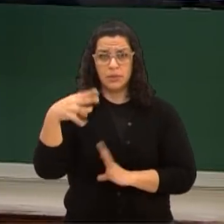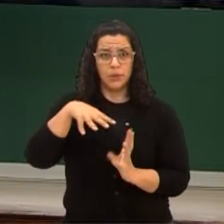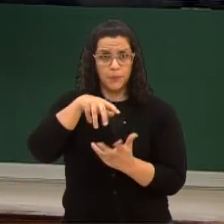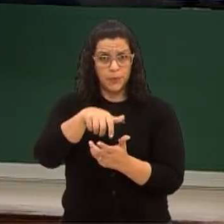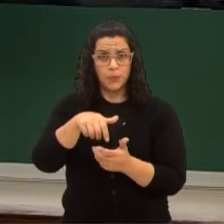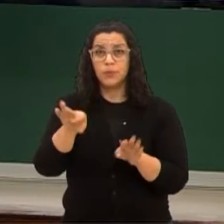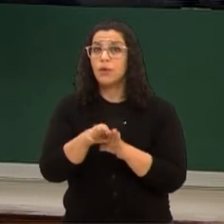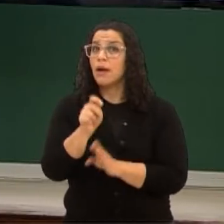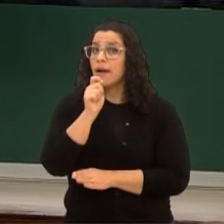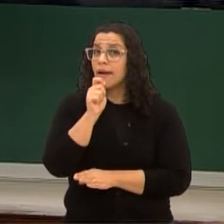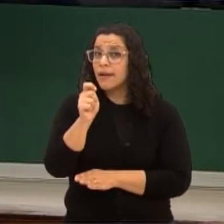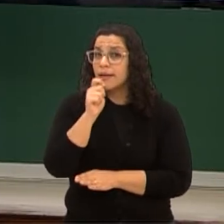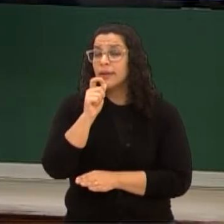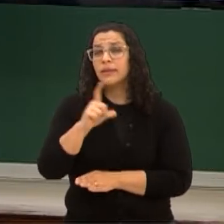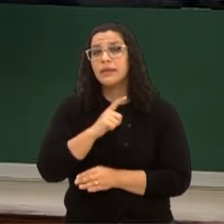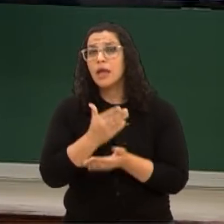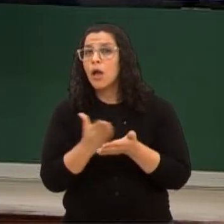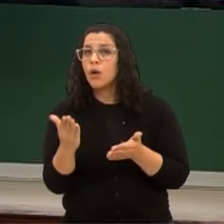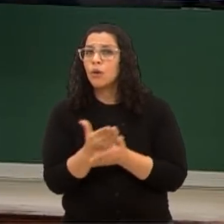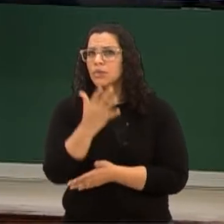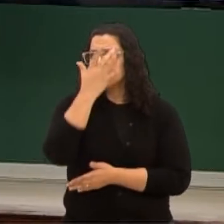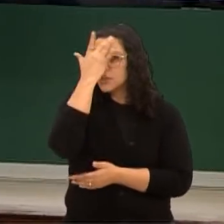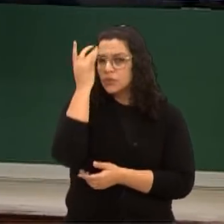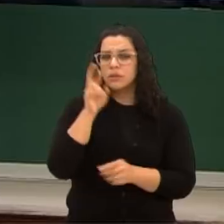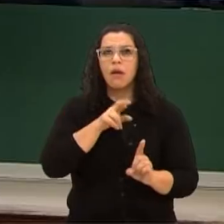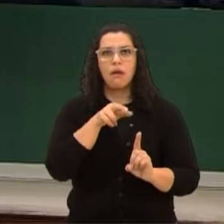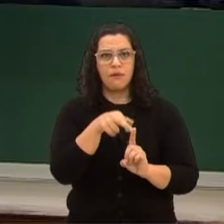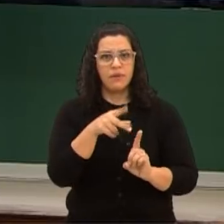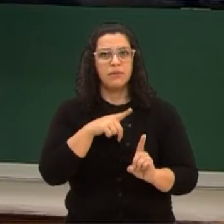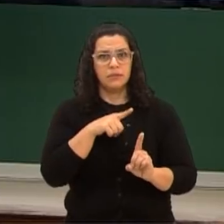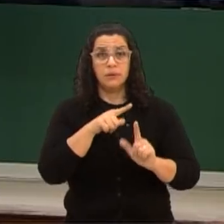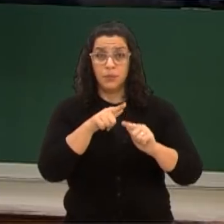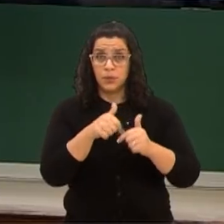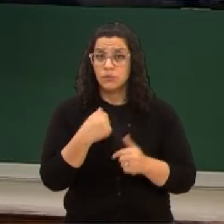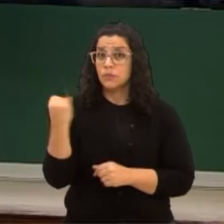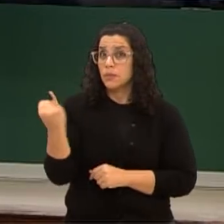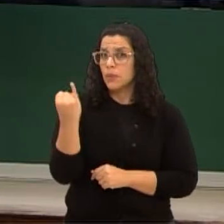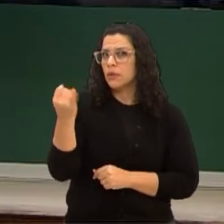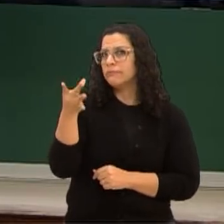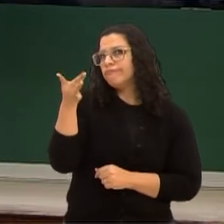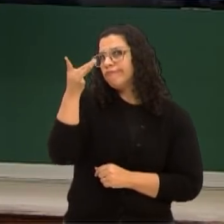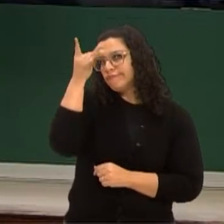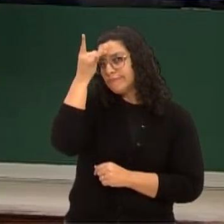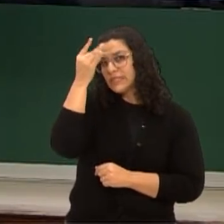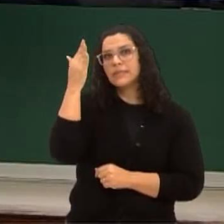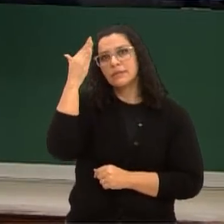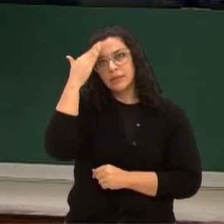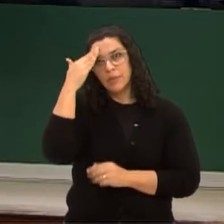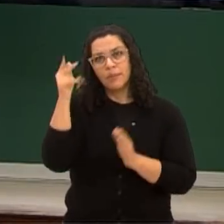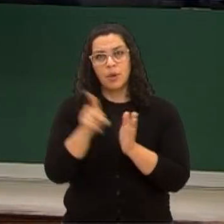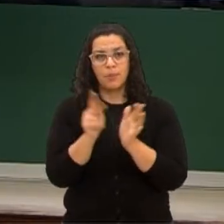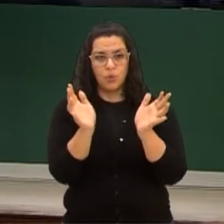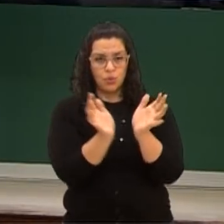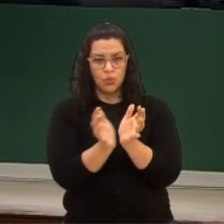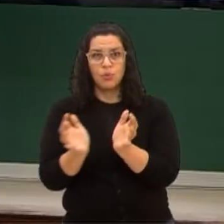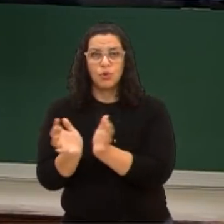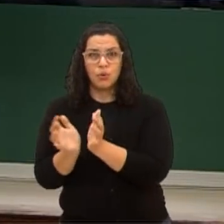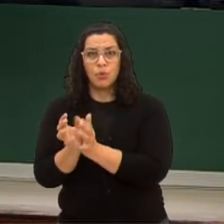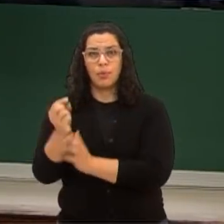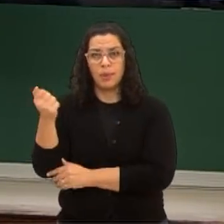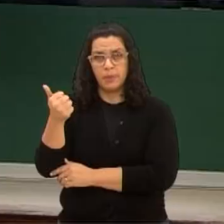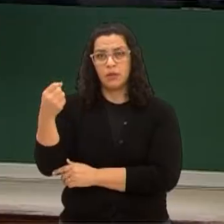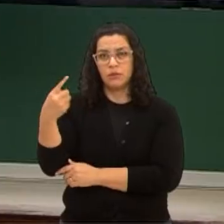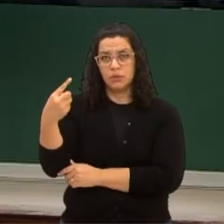mundo, ainda existem pessoas que fazem referência a ela. Então é importante a gente saber que nessa classificação o